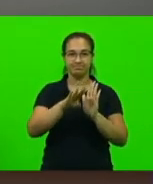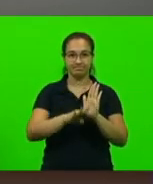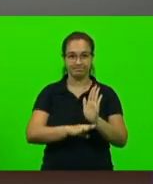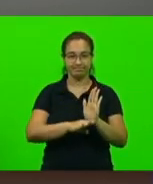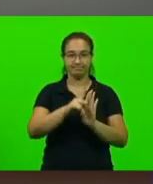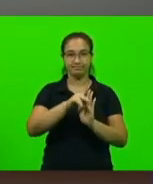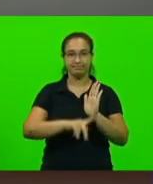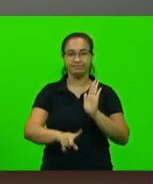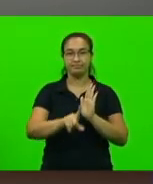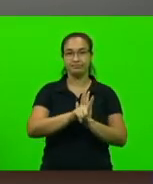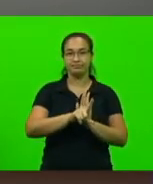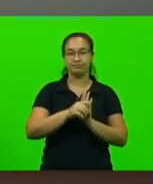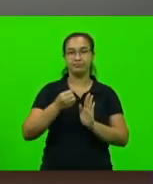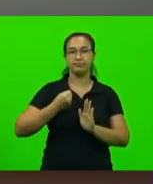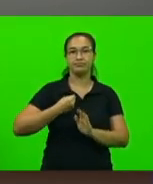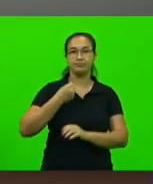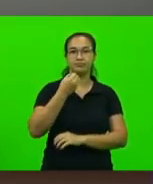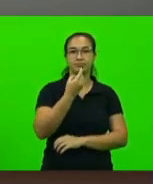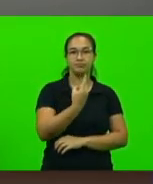leis